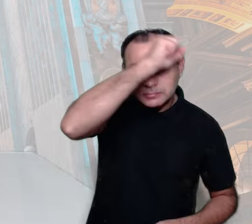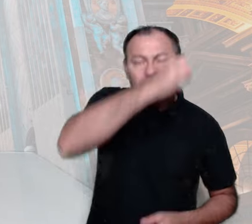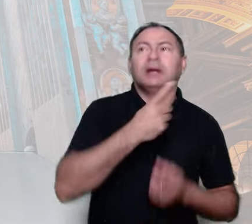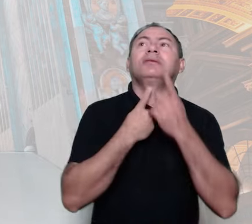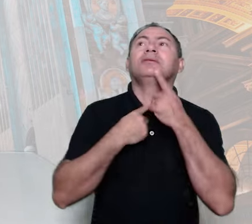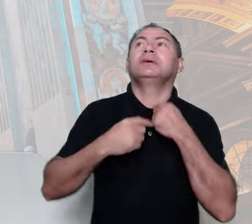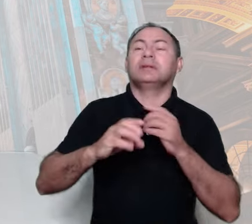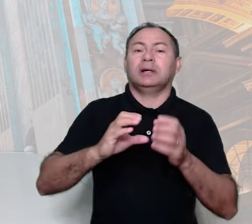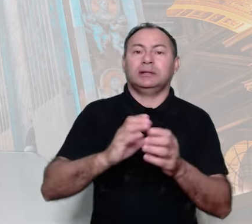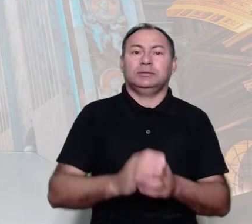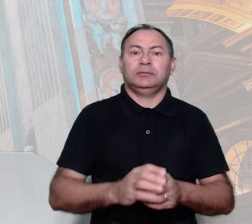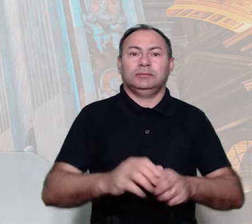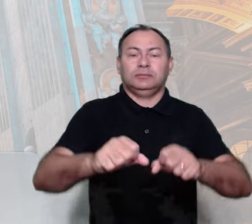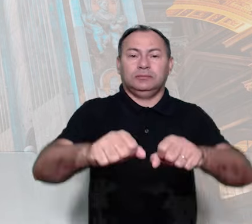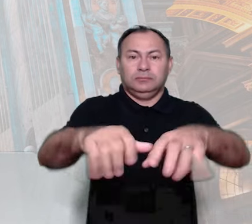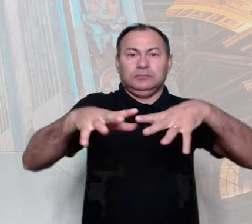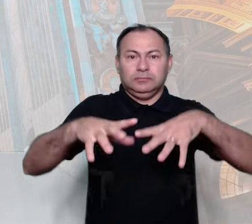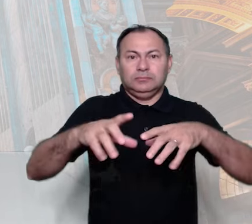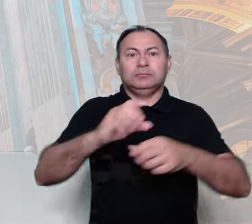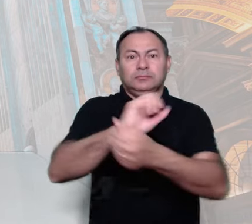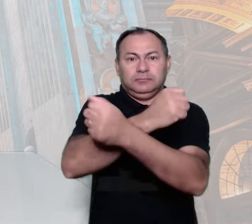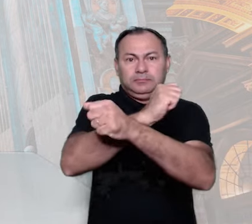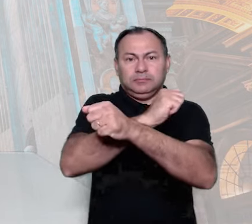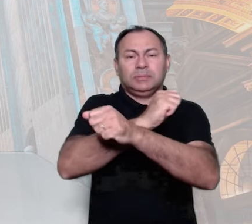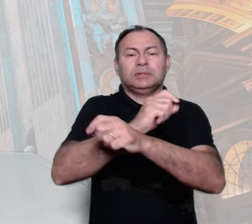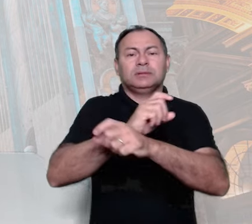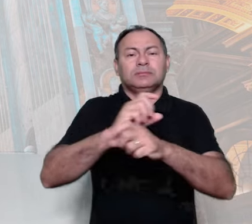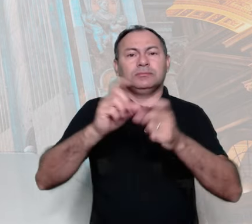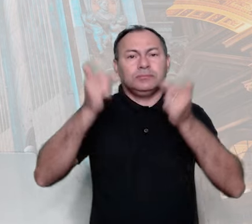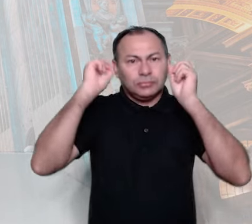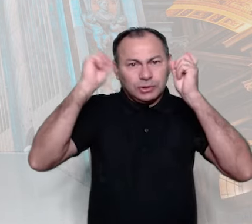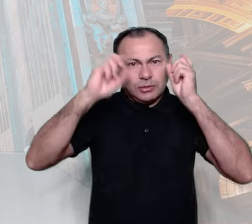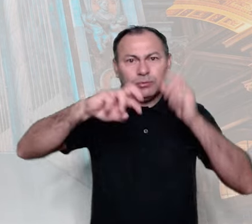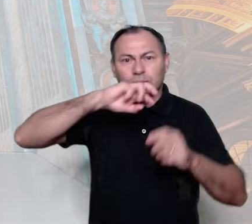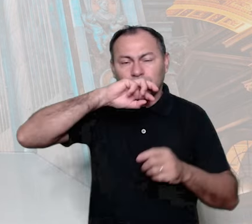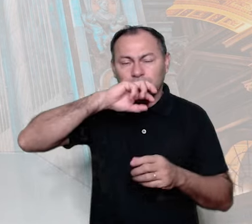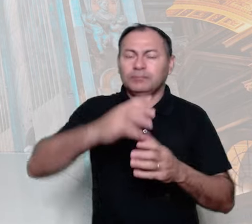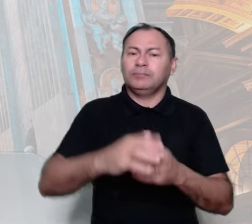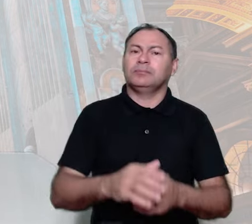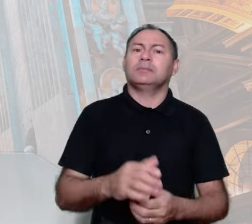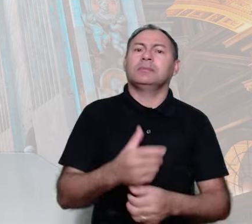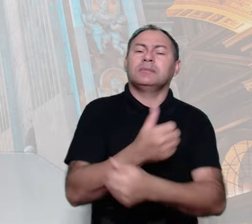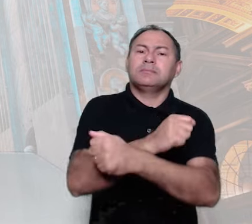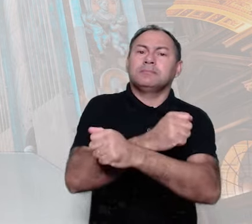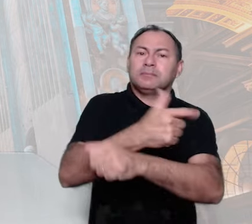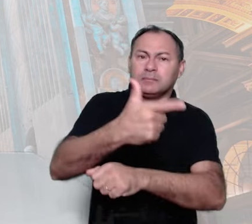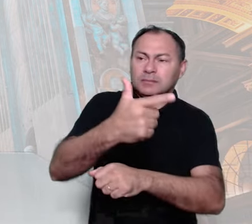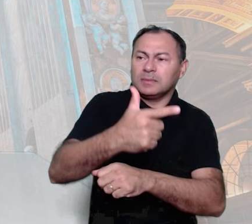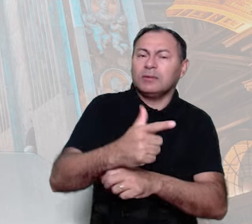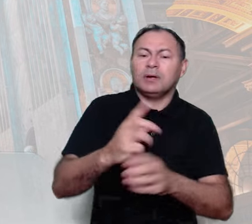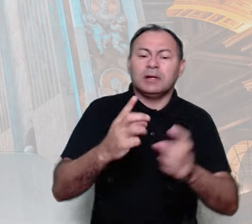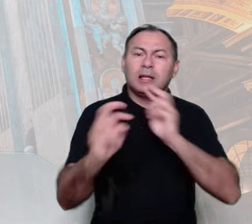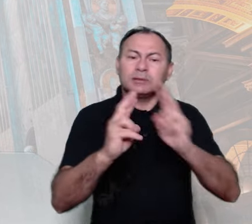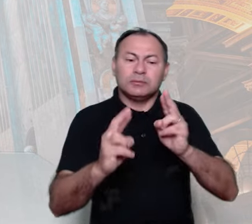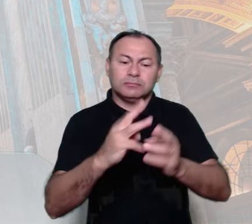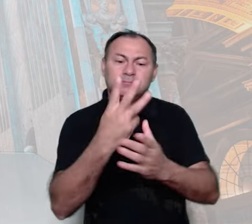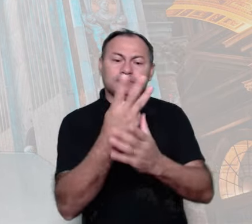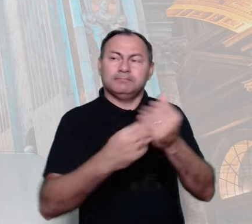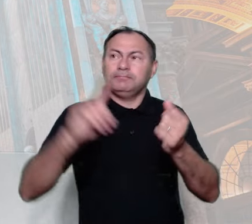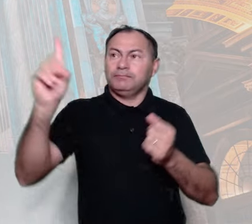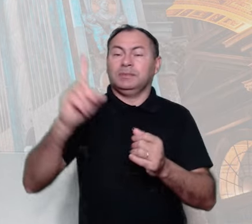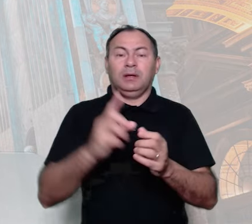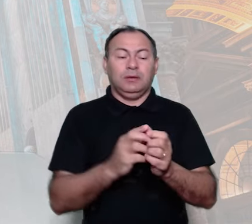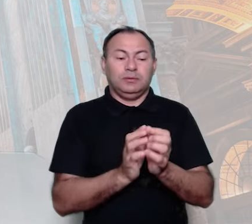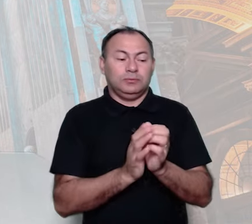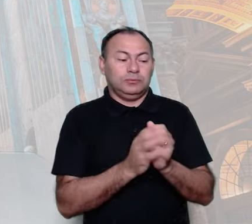a compreensão e a vontade do Conselho Vaticano II, ao meditar sobre o mistério da Igreja e dar esse ensinamento em relação com a Trindade,